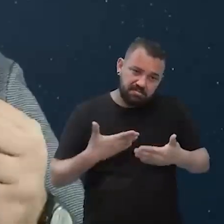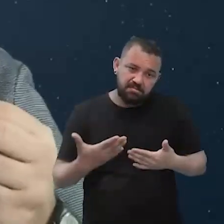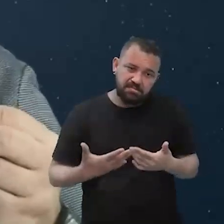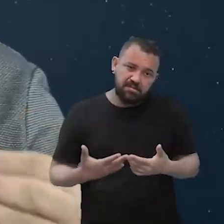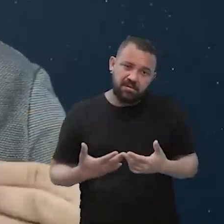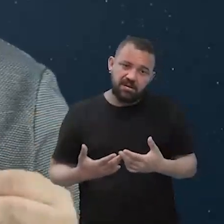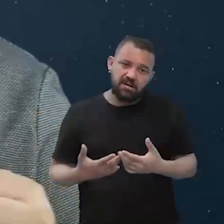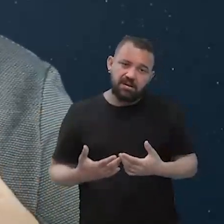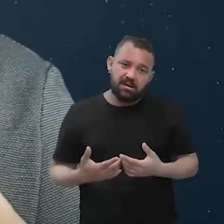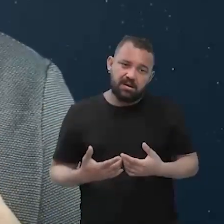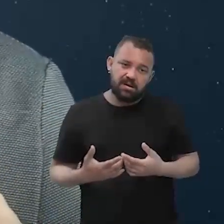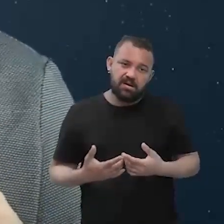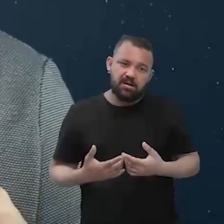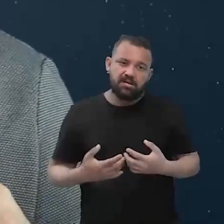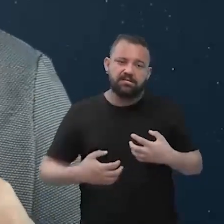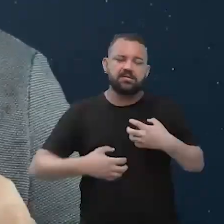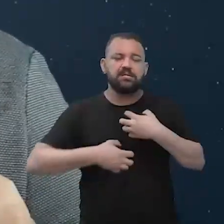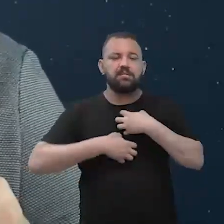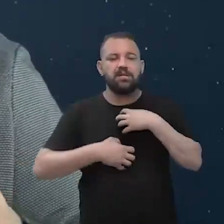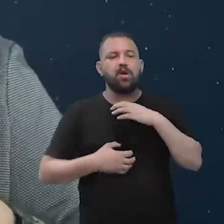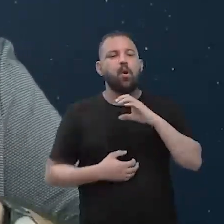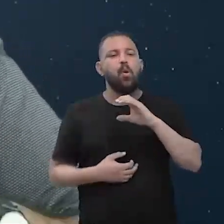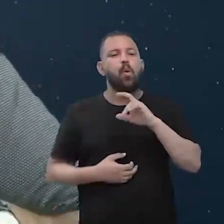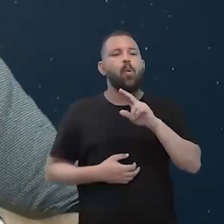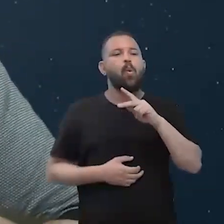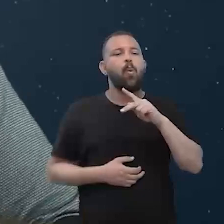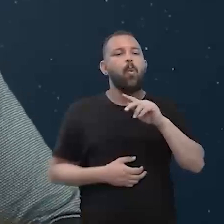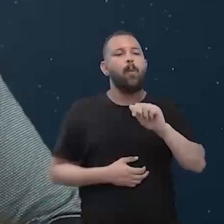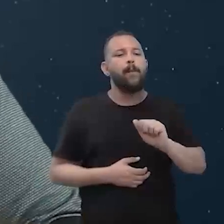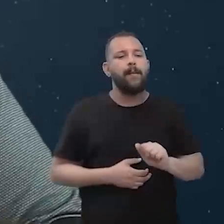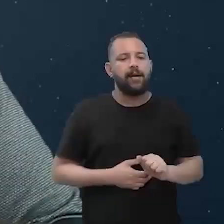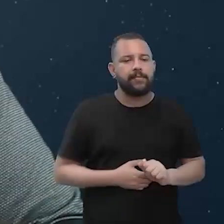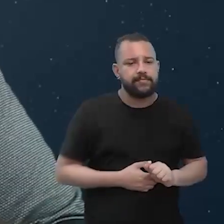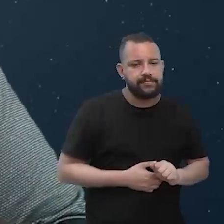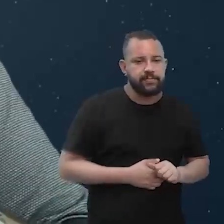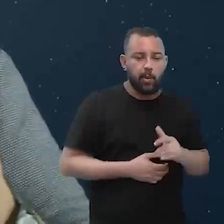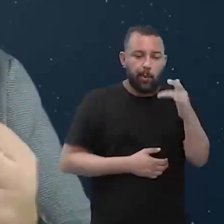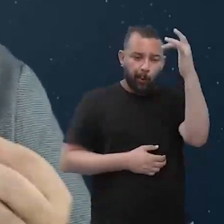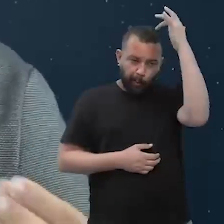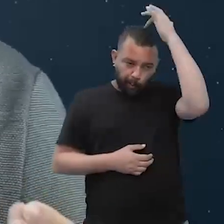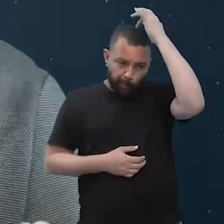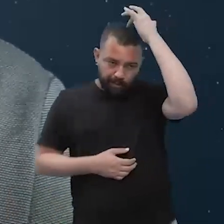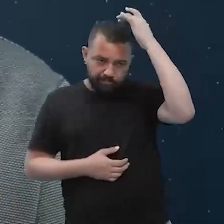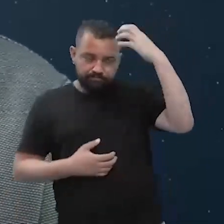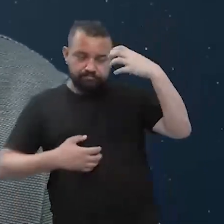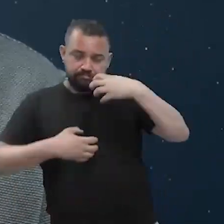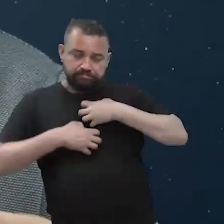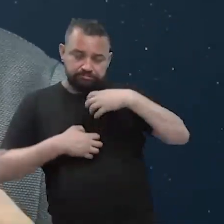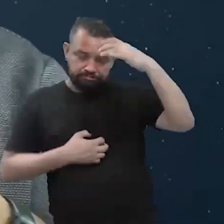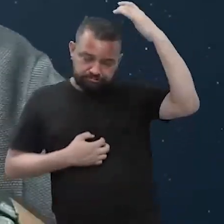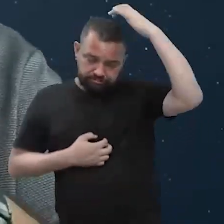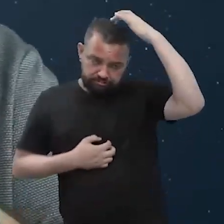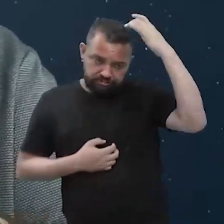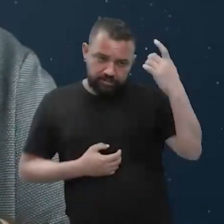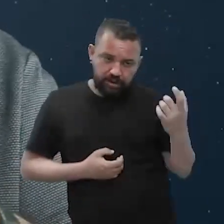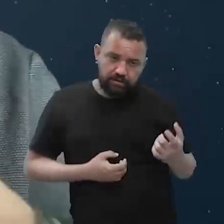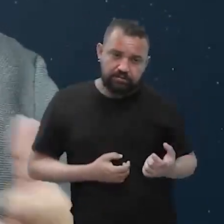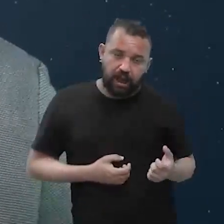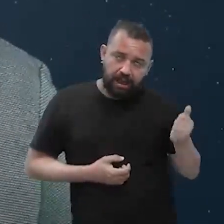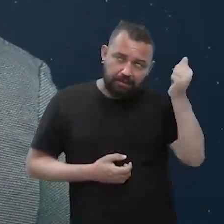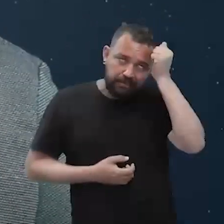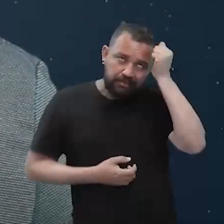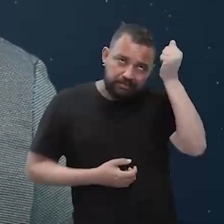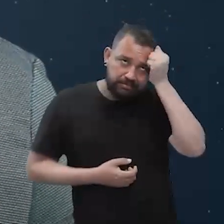palavra sentimento de culpa. Então, se é sentimento de culpa, não é? Está arrependido. Essa questão